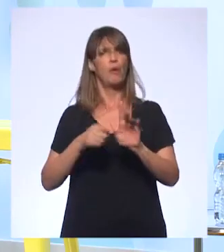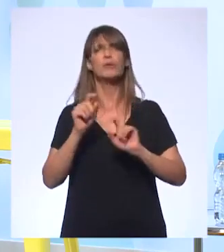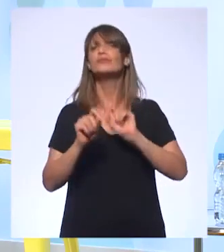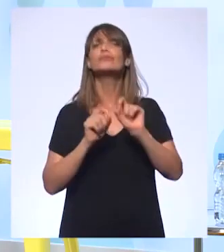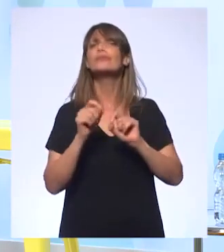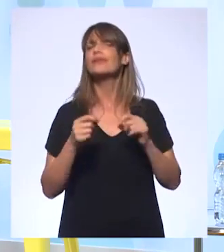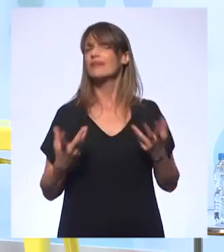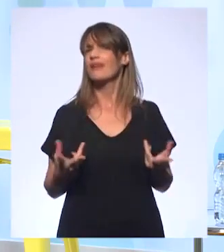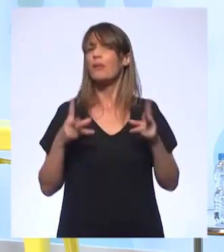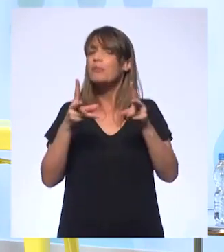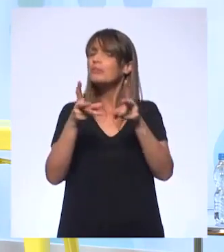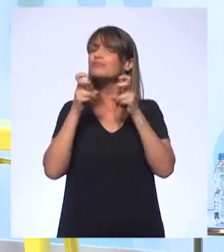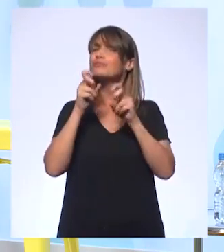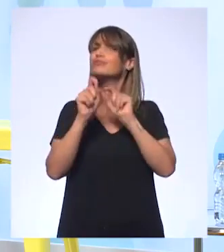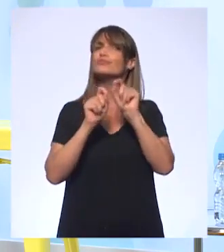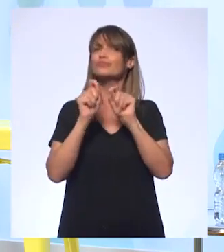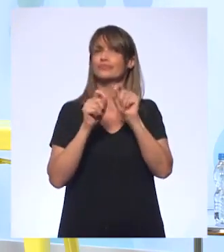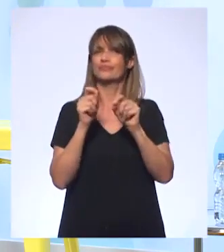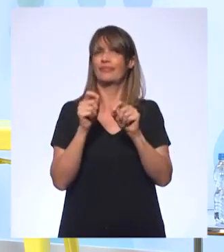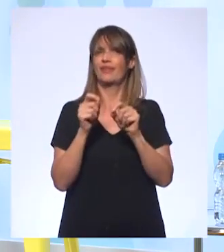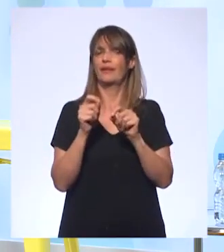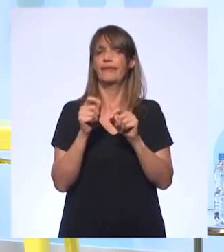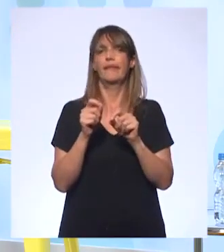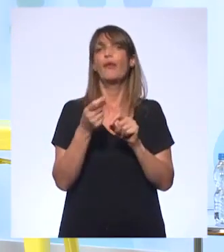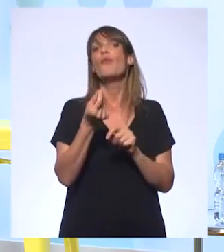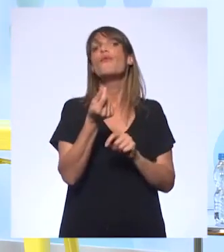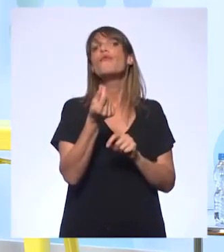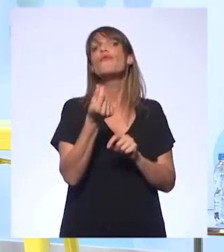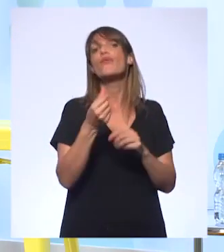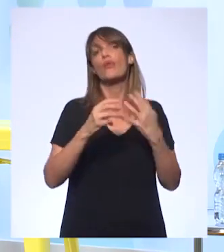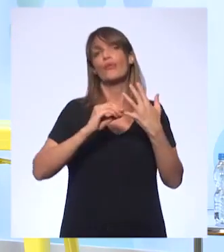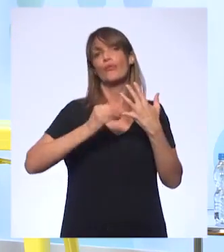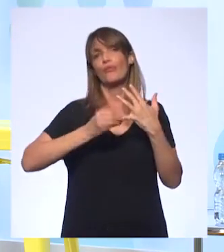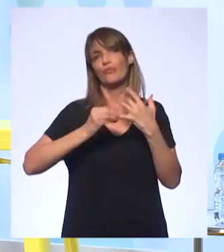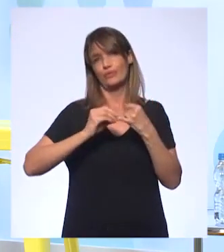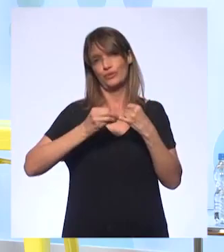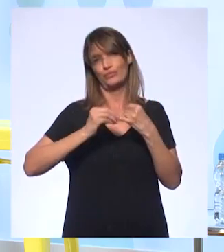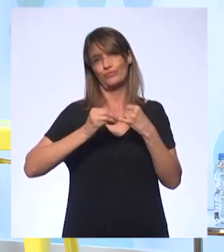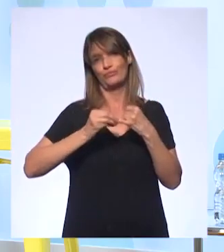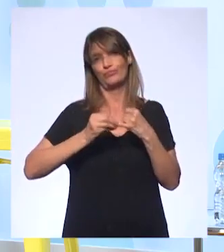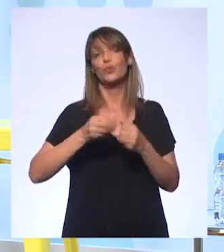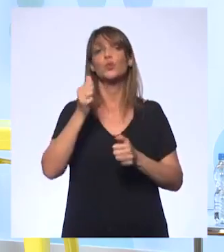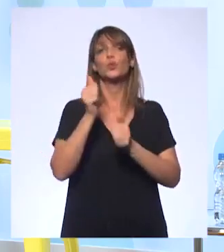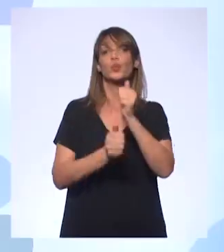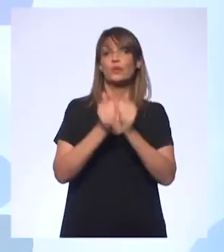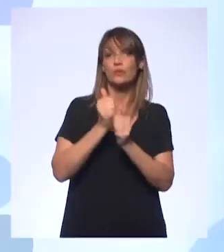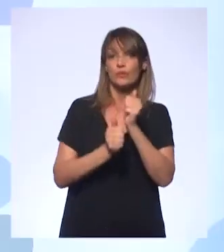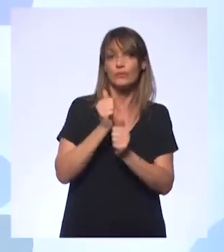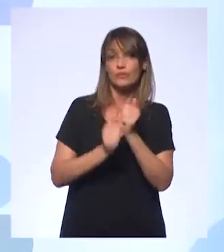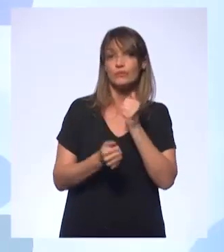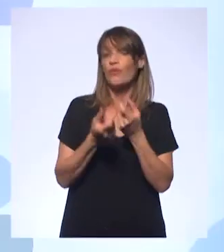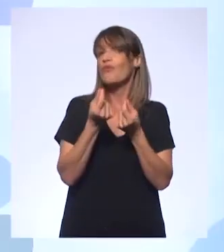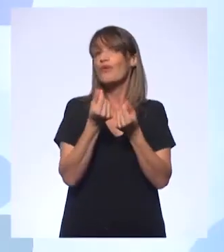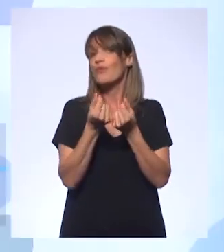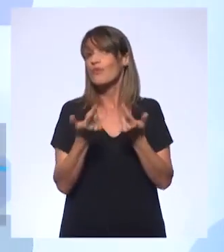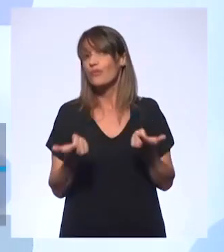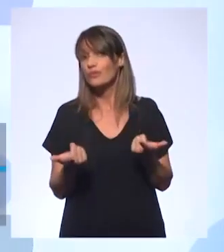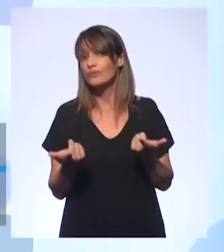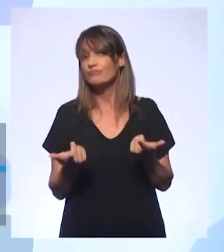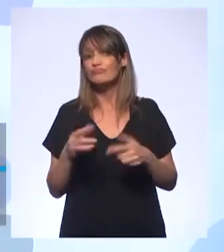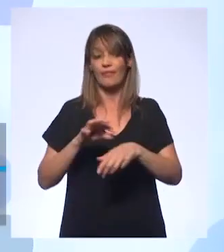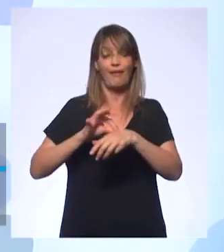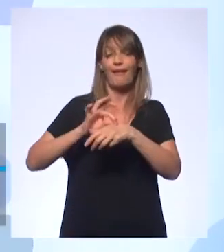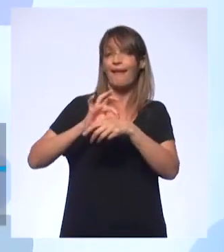consegue. Qual é o preço do feijão? Qual é o preço do arroz? Qual é o preço, né, da